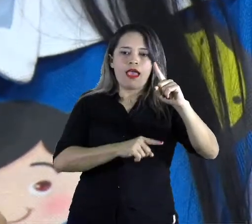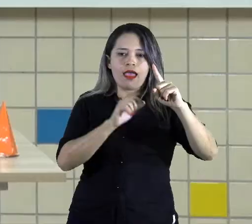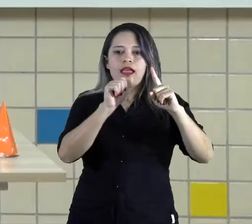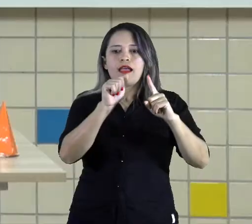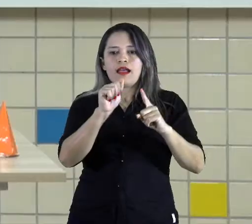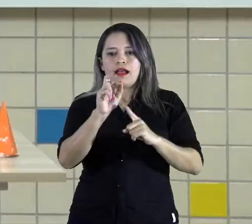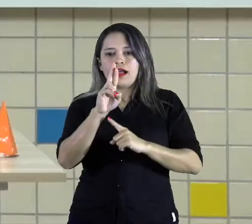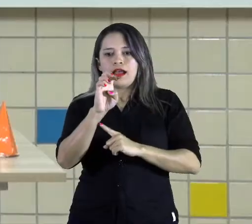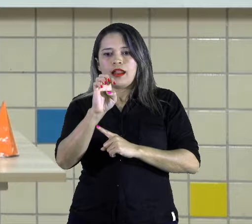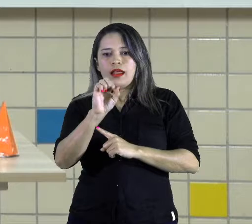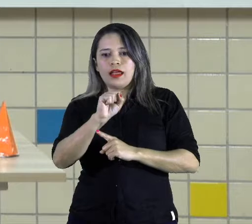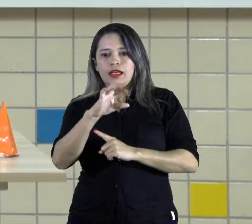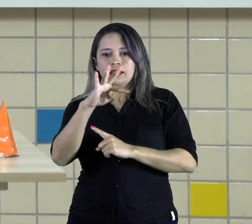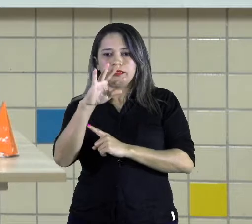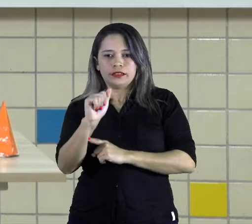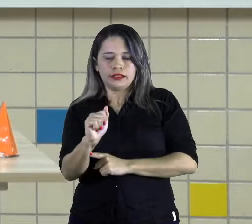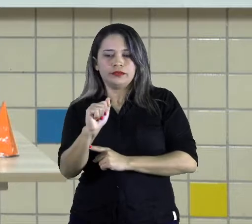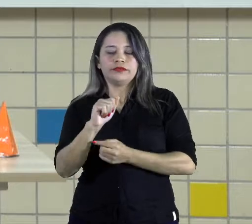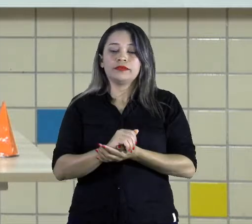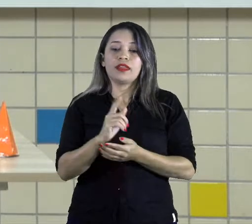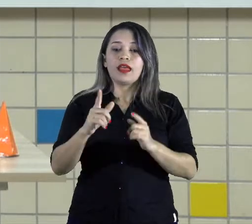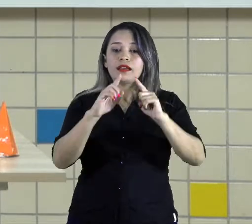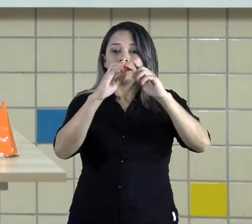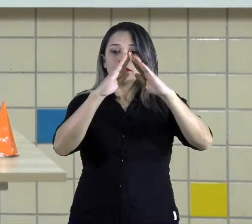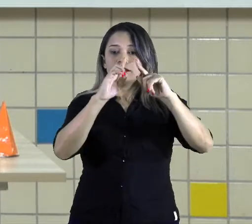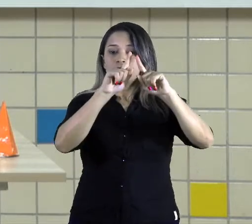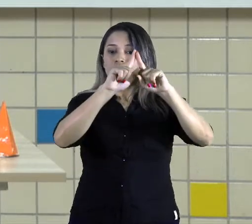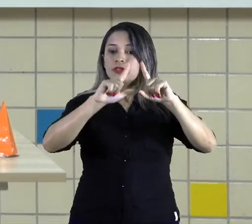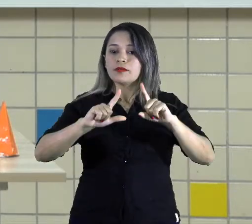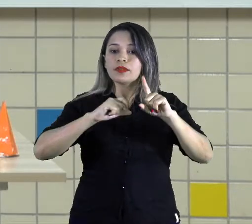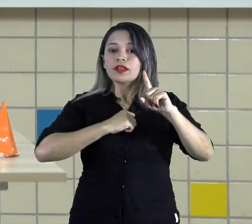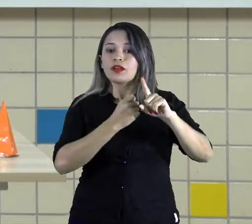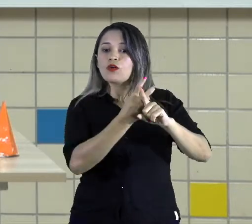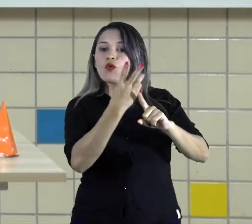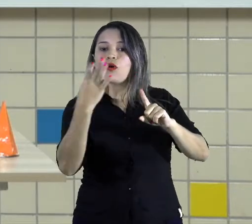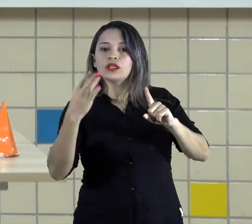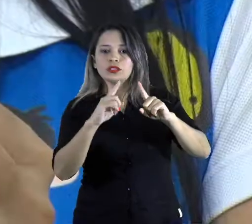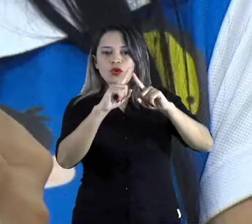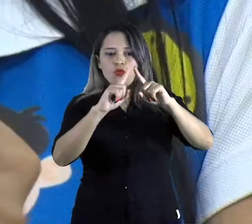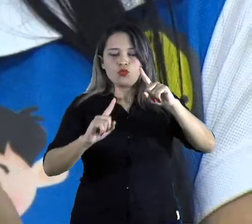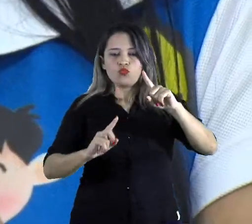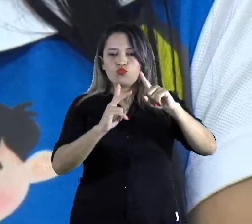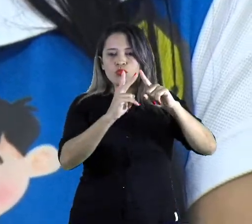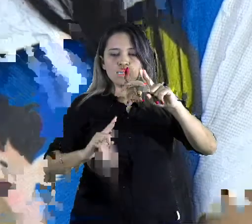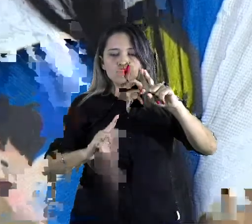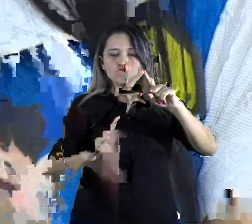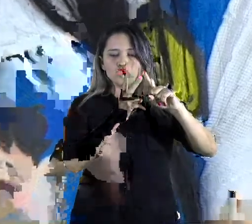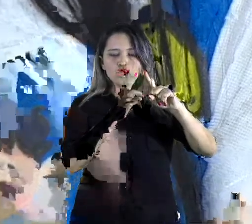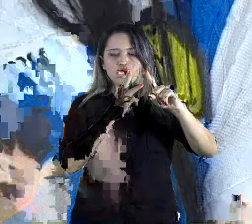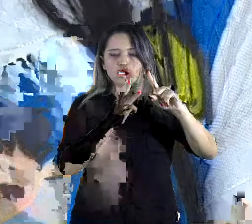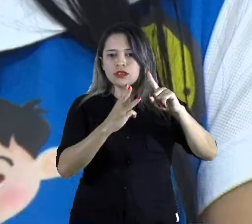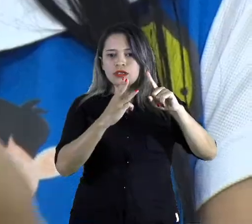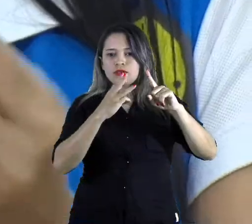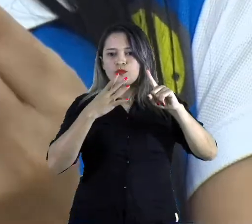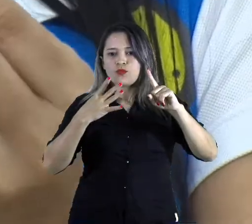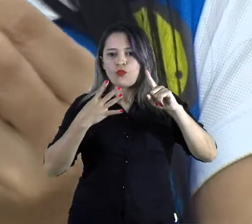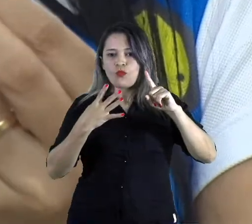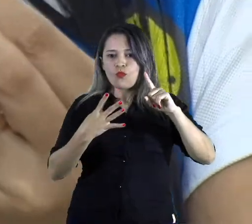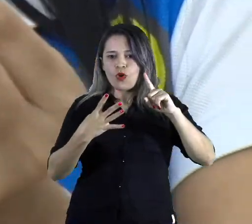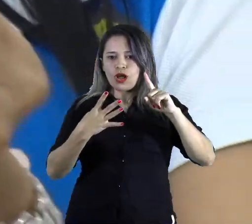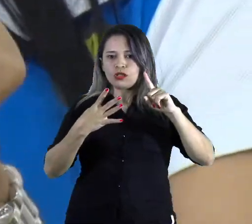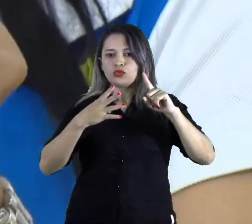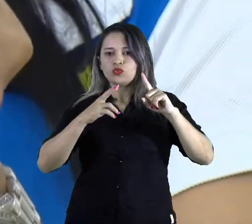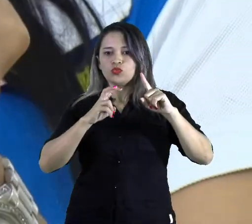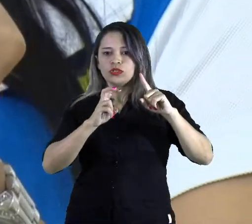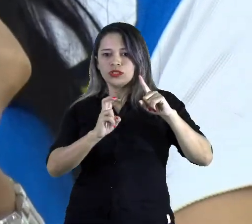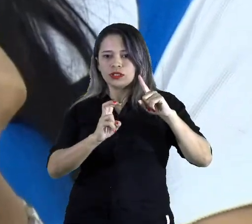aresta. Então, essa pirâmide aqui, ó, ela tem quantas arestas? Ó, 1, 2, 3,